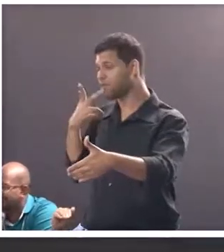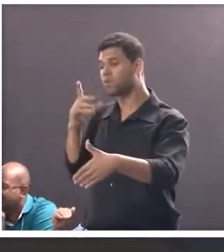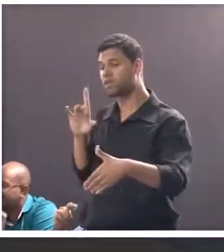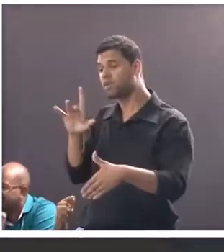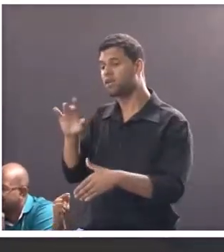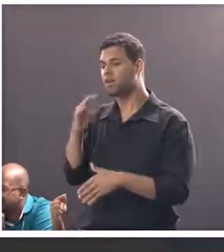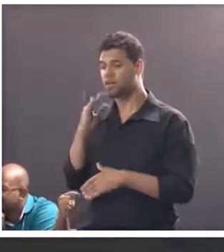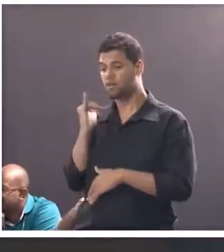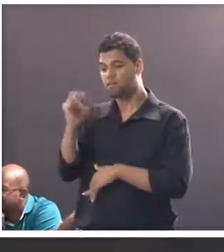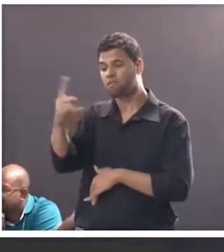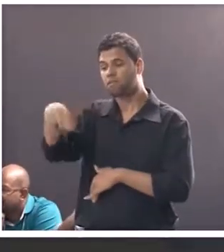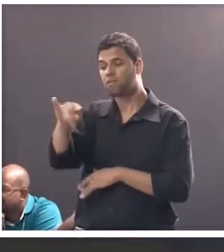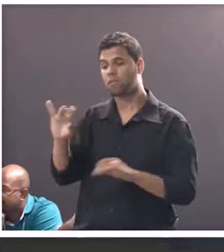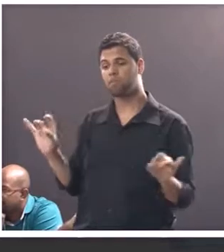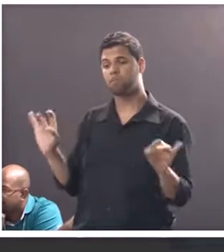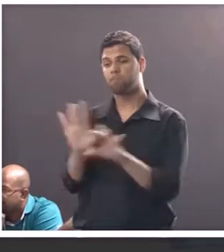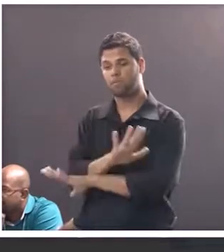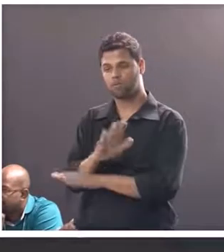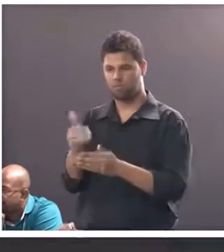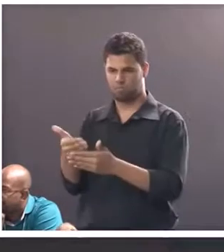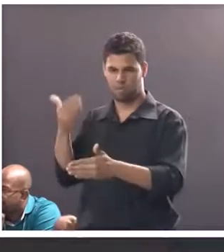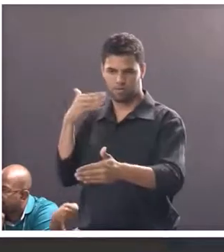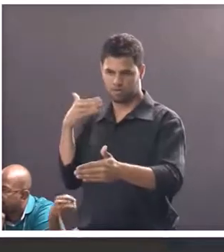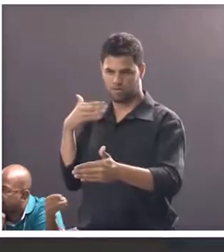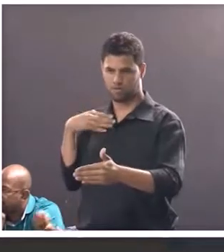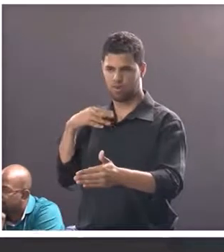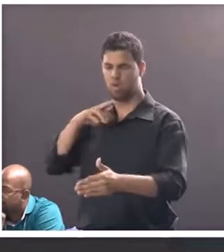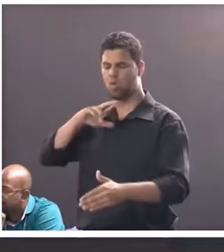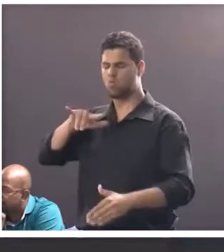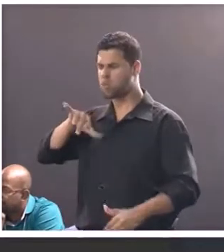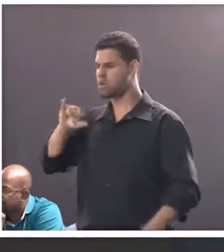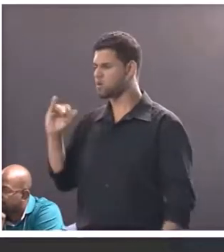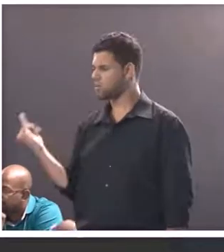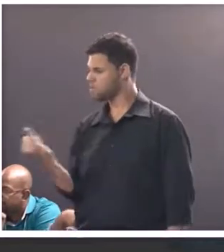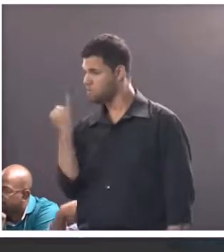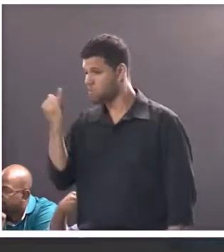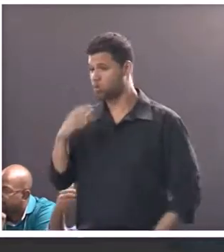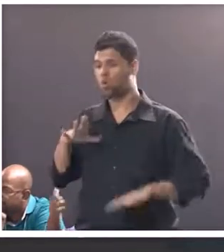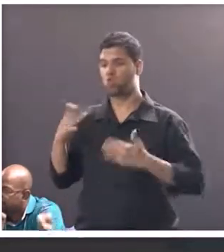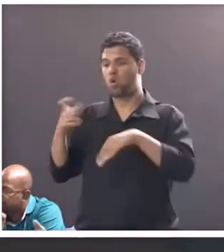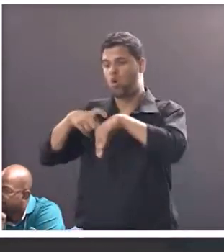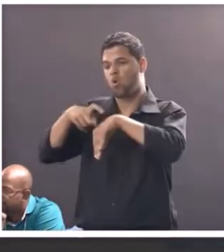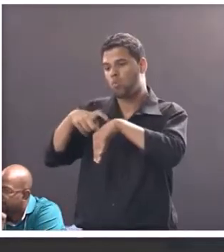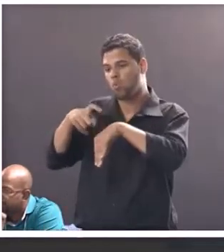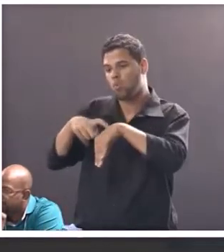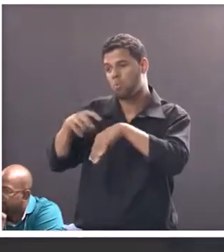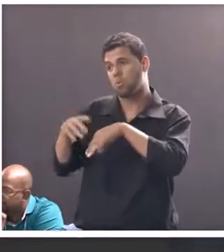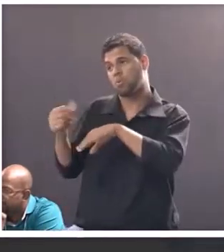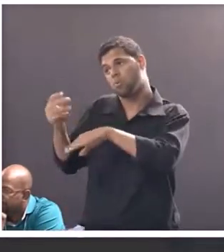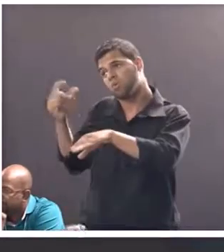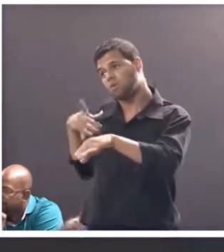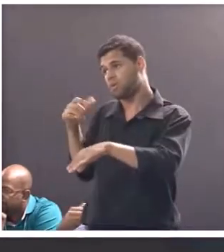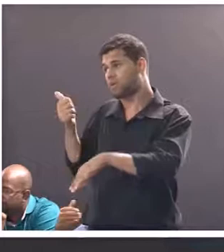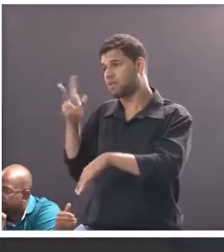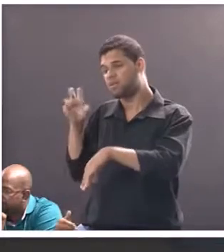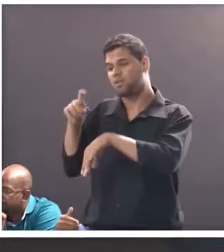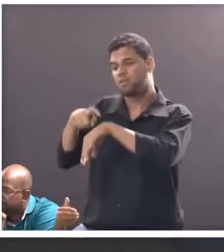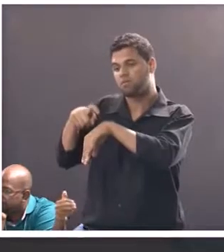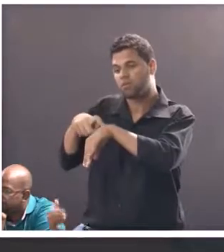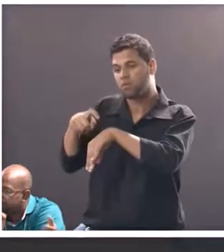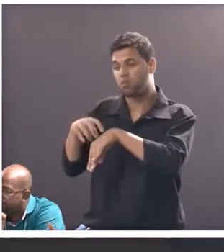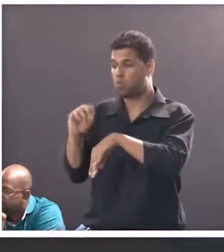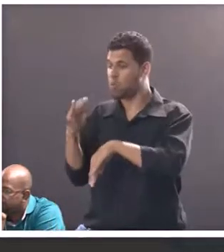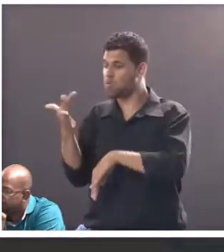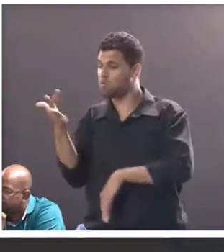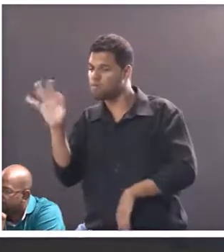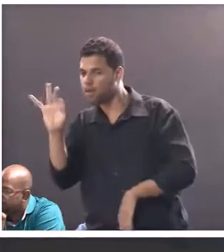foi concluída em um tempo atrás. Não importa se foi em muito tempo, se foi em 15 minutos, se foi